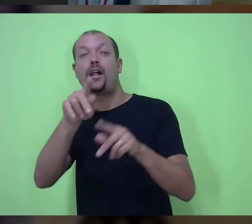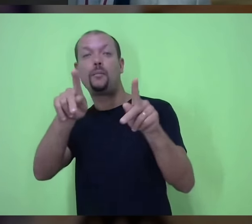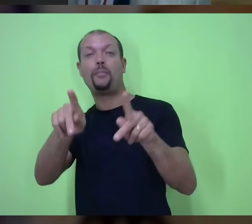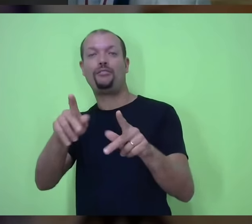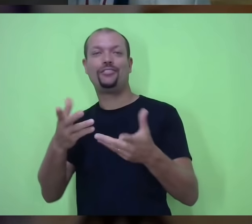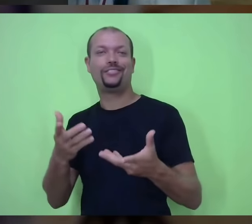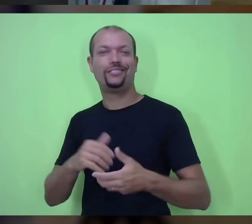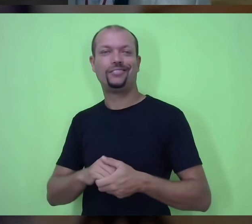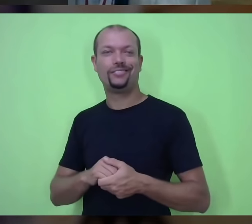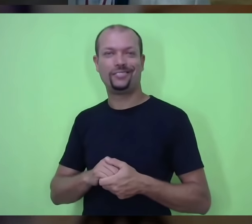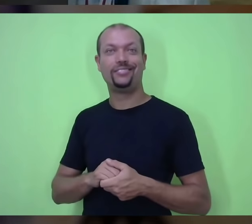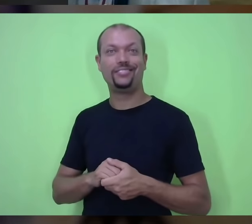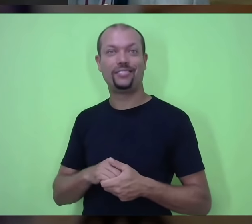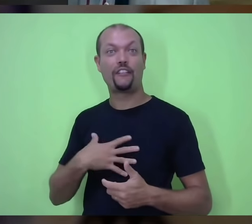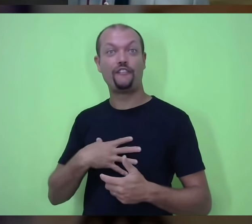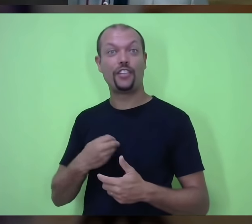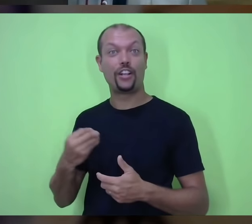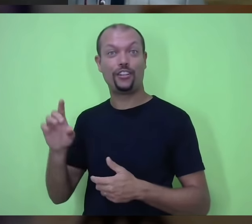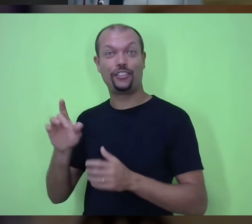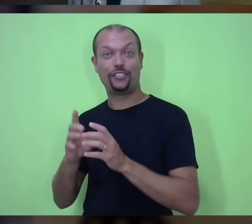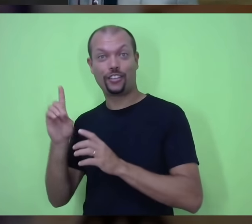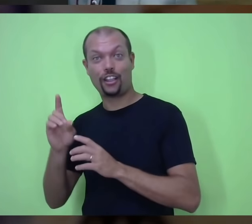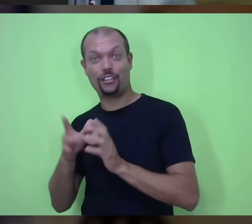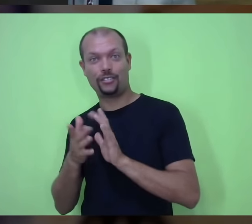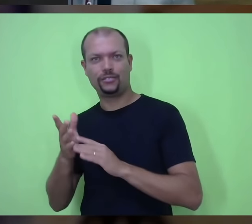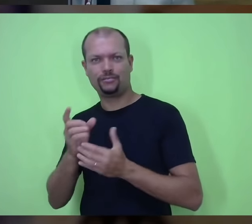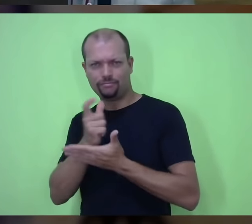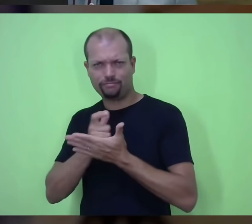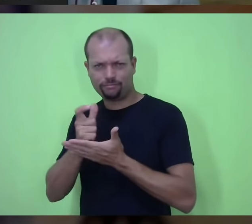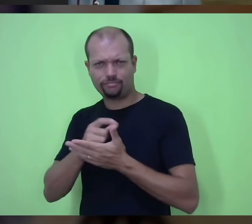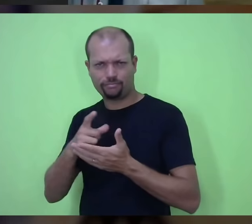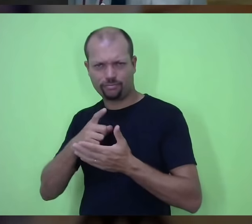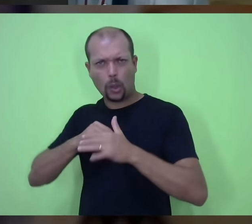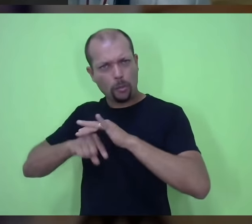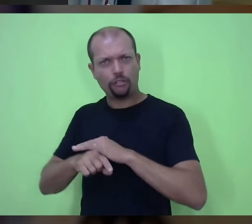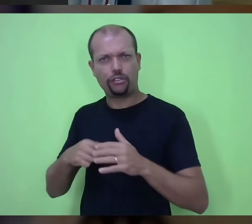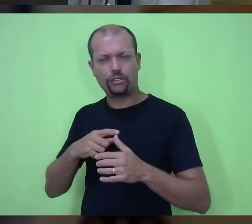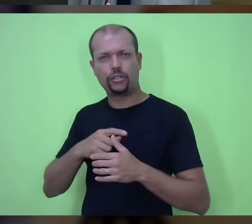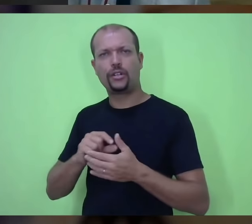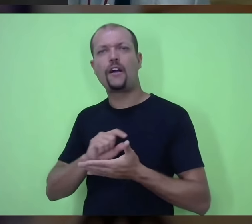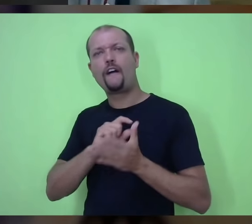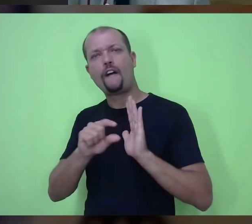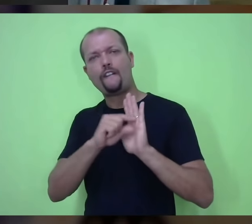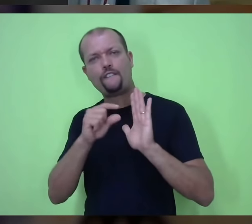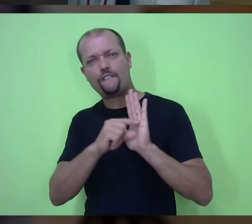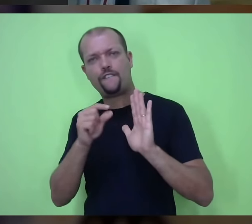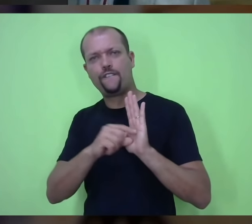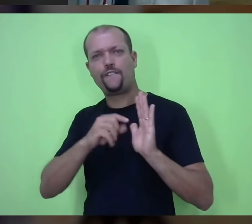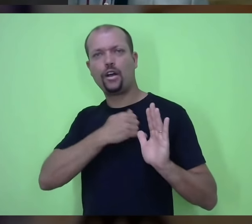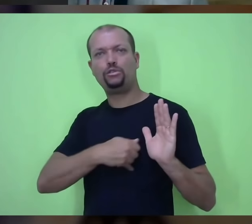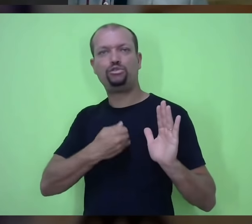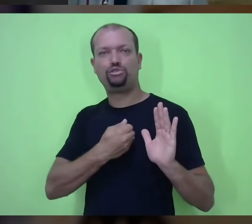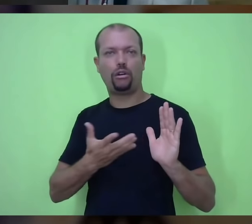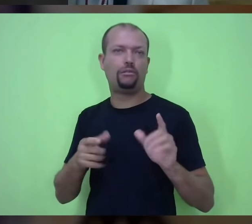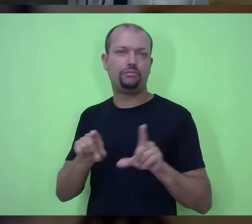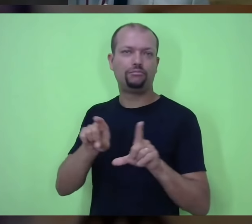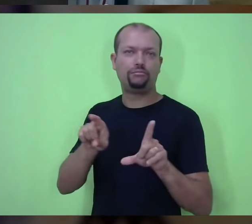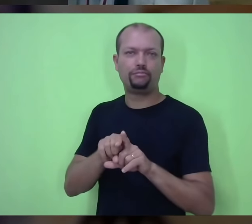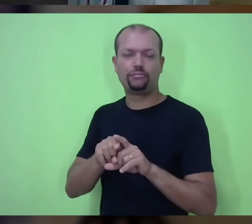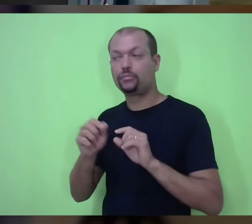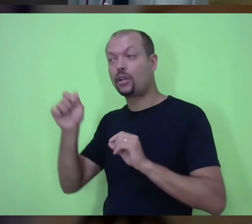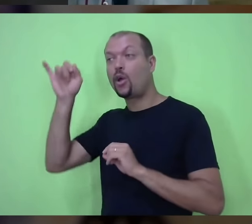homens na Sim. forma de filho. Isso tem uma conexão teológica muito profunda com o verbo de João, o Logos, a palavra de João, a